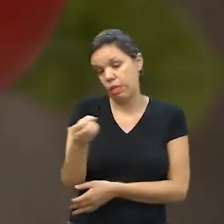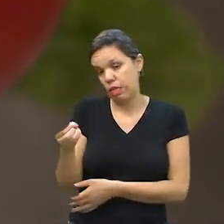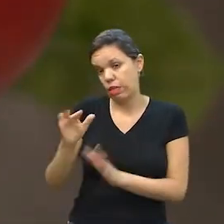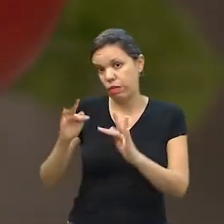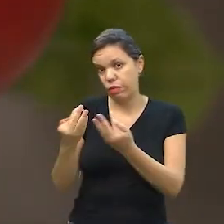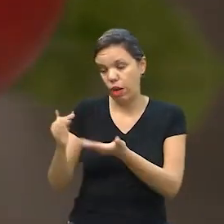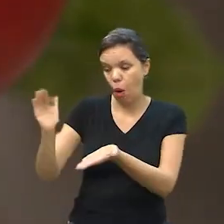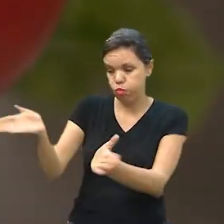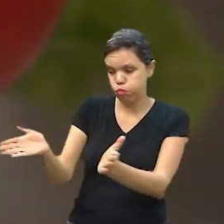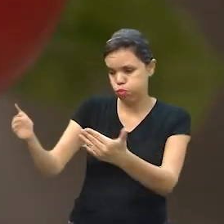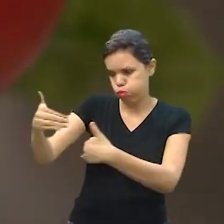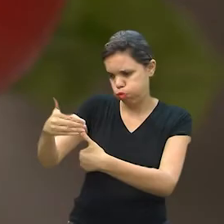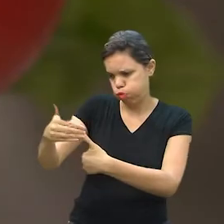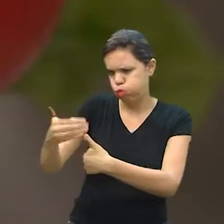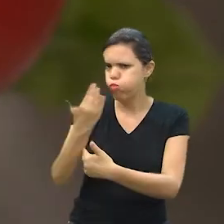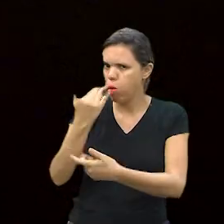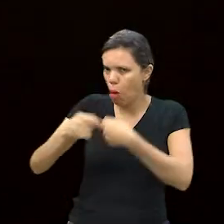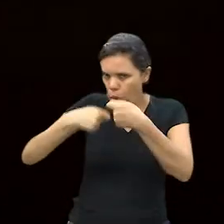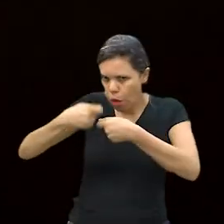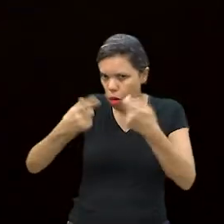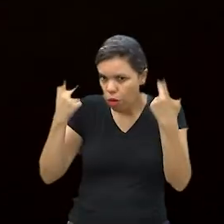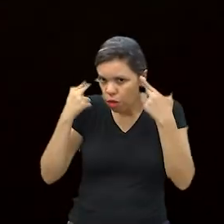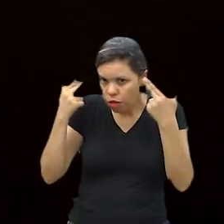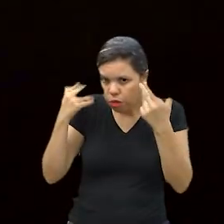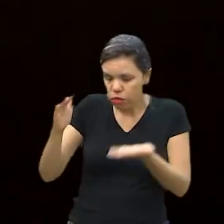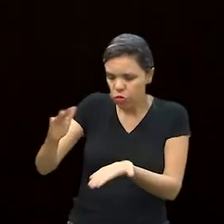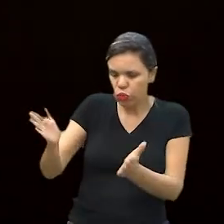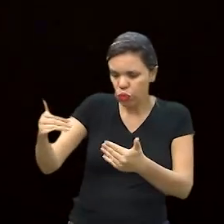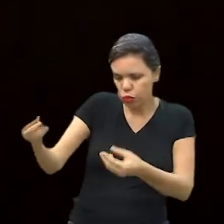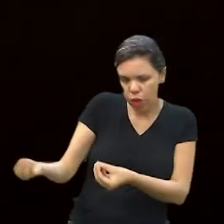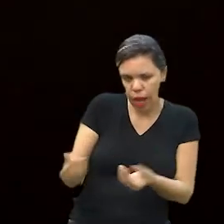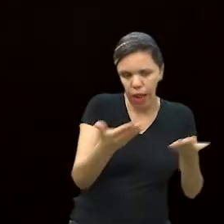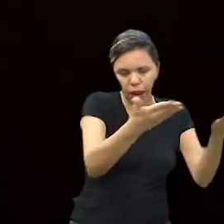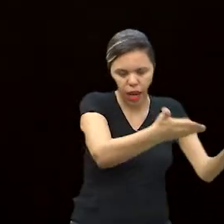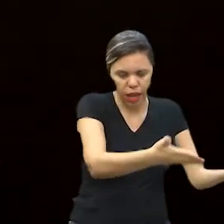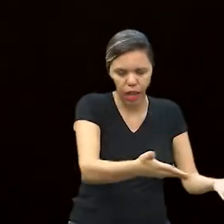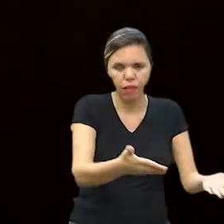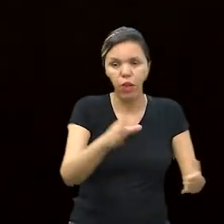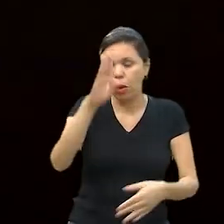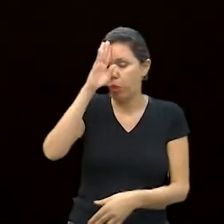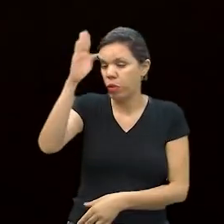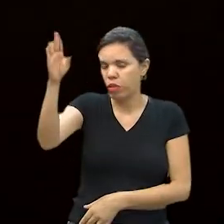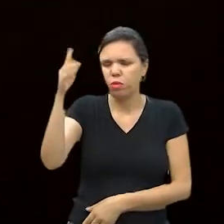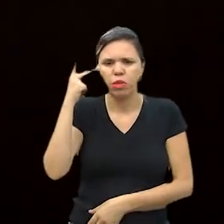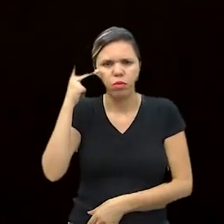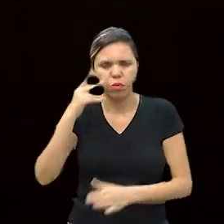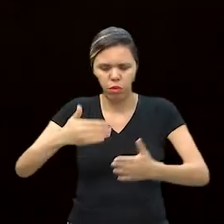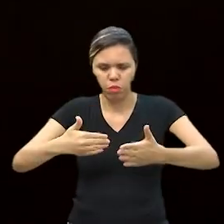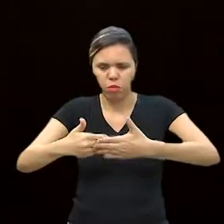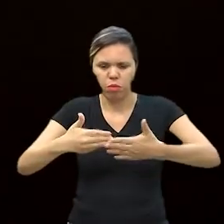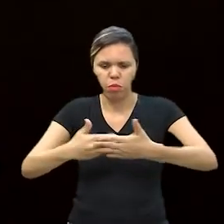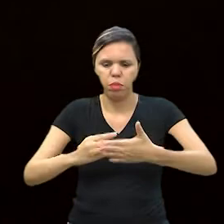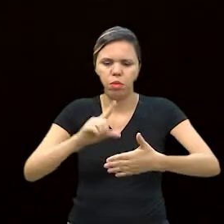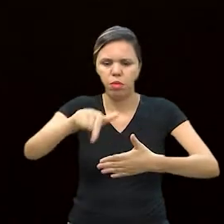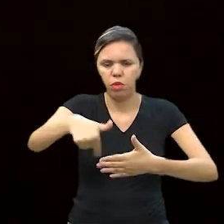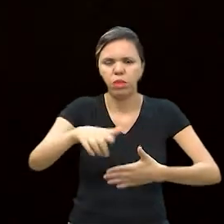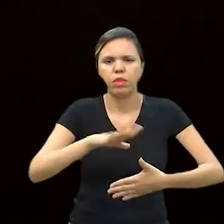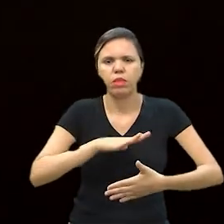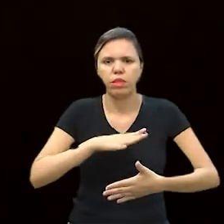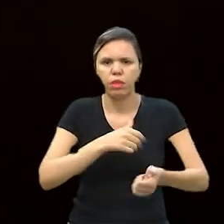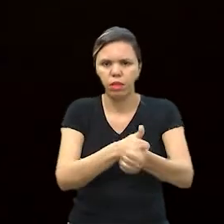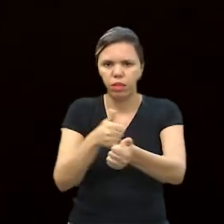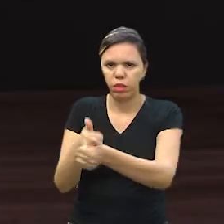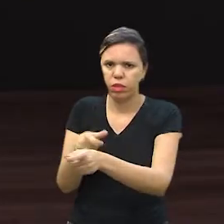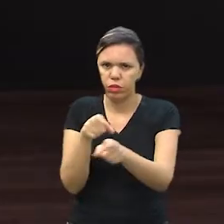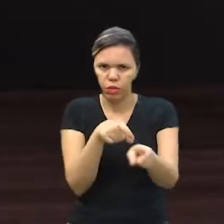levamos uma caixa de alimento orgânico para ela, sendo que o principal mercado São Paulo, Ribeirão Preto, na sequência, e as cidades aqui ao entorno